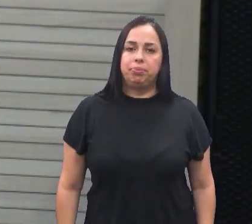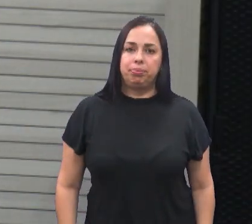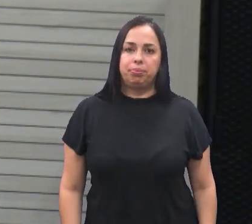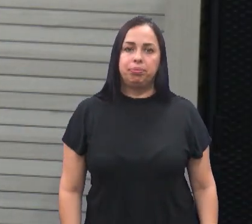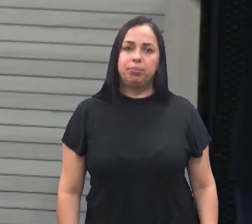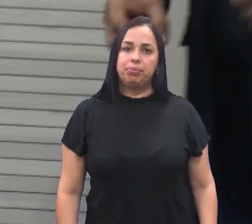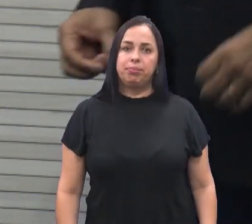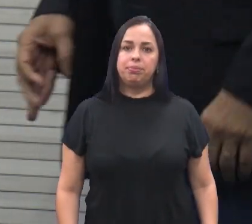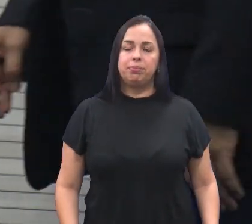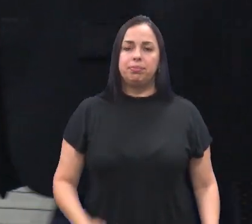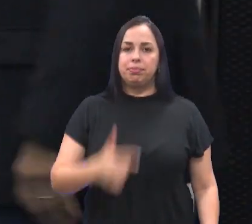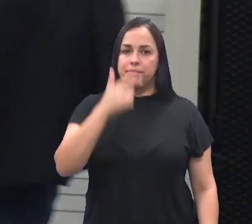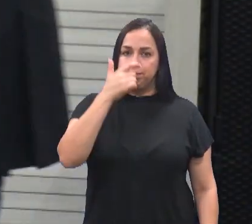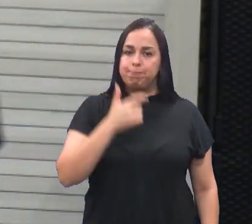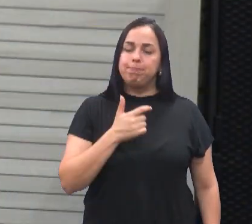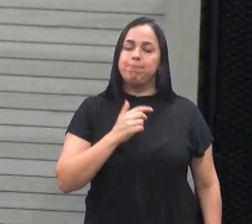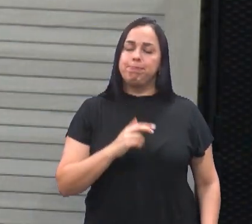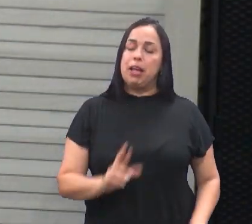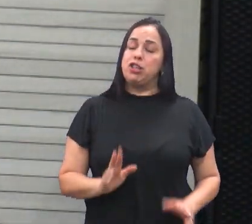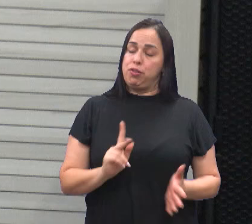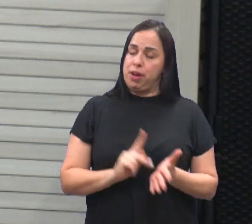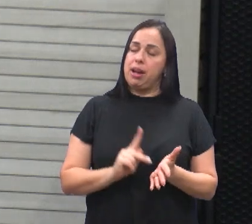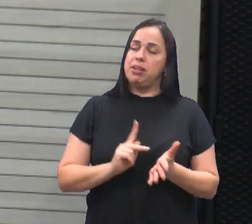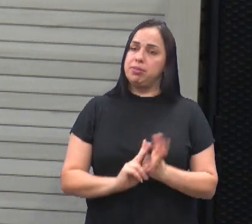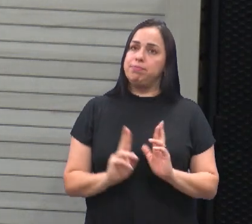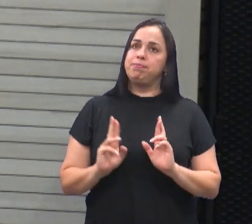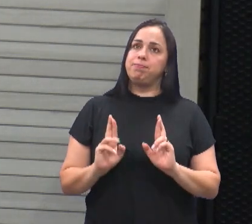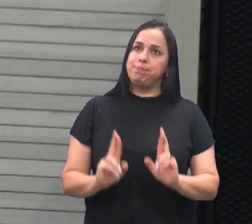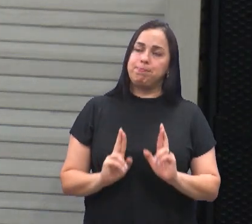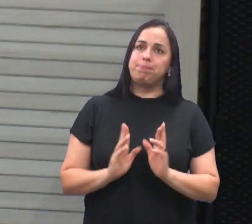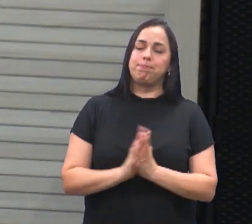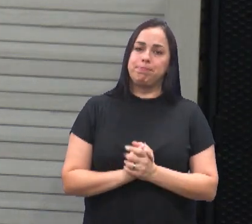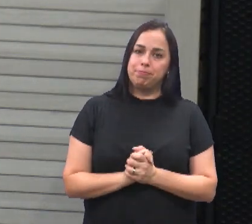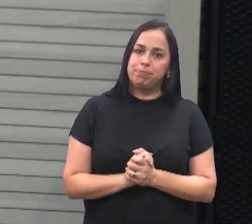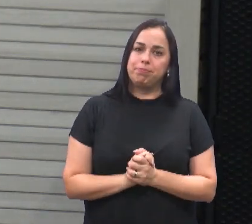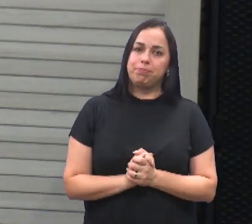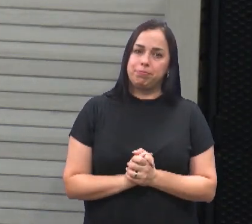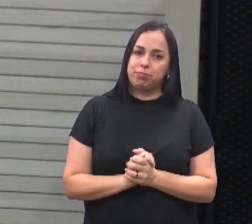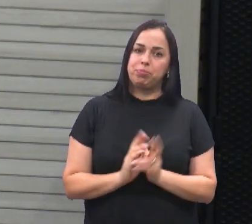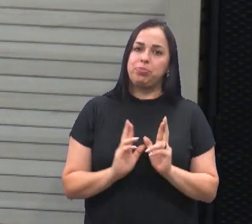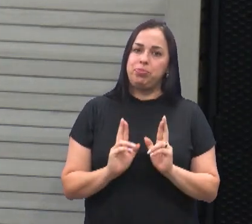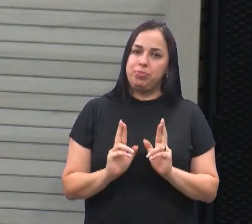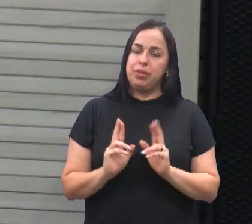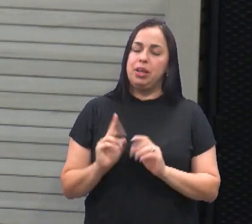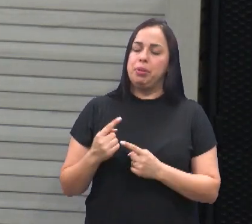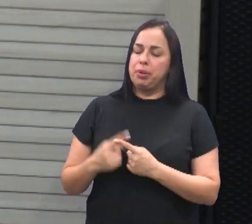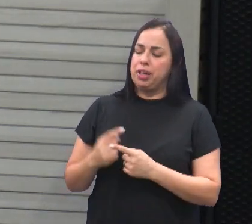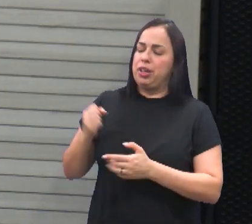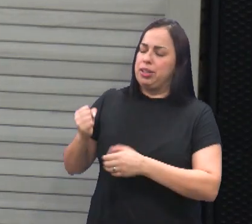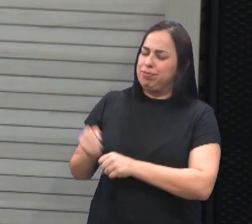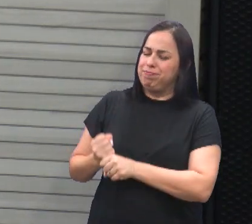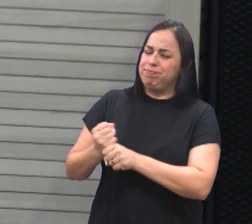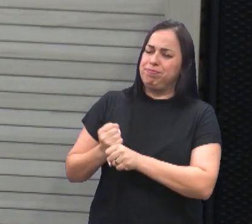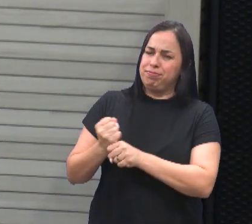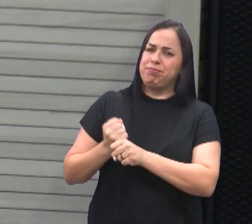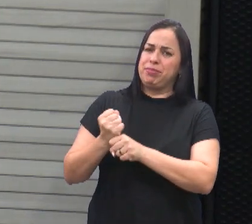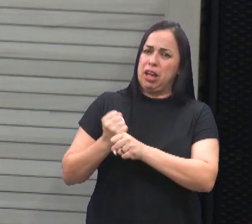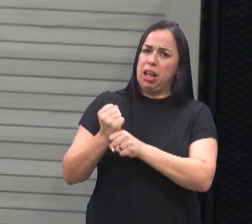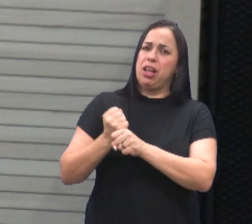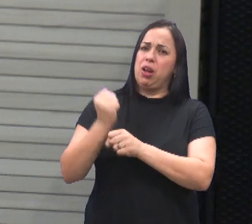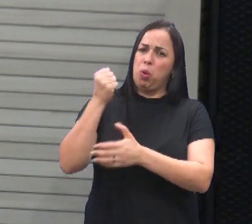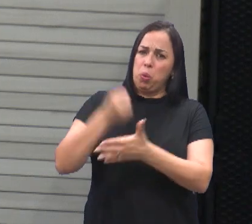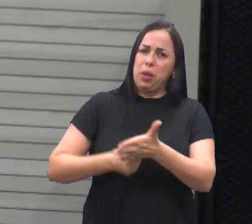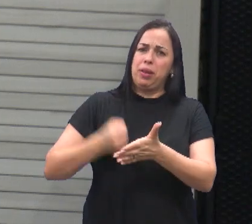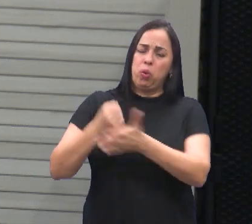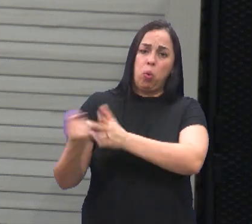eu fico na expectativa desses anos que a gente tem lutado contra os feminicídios,